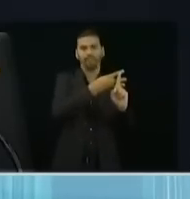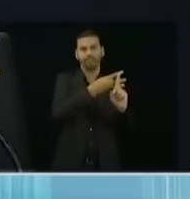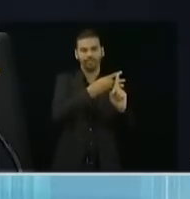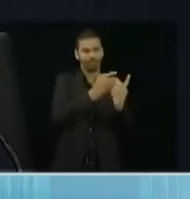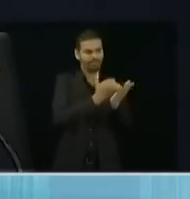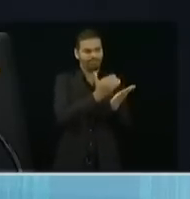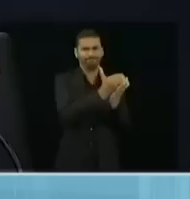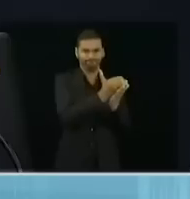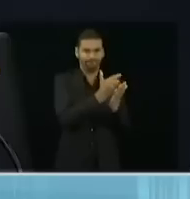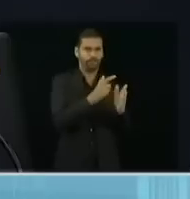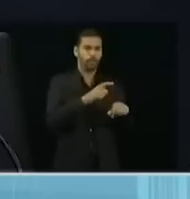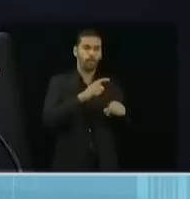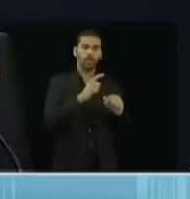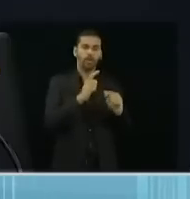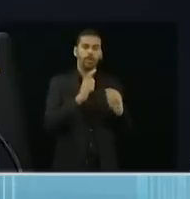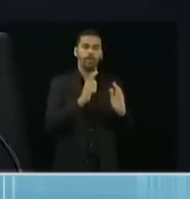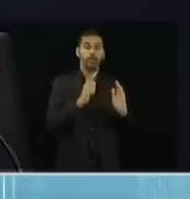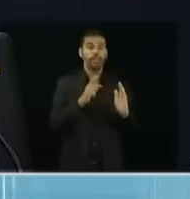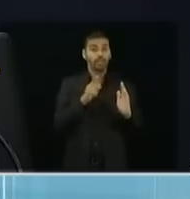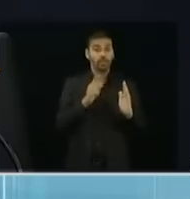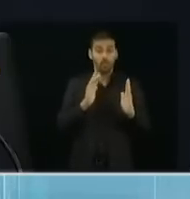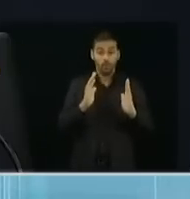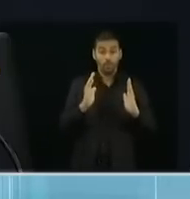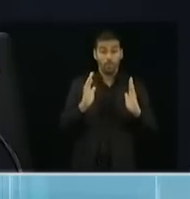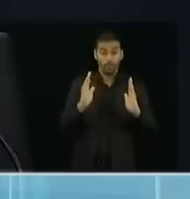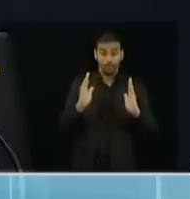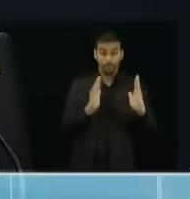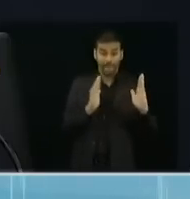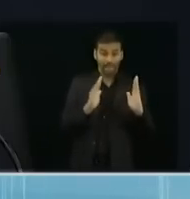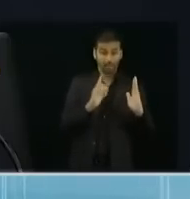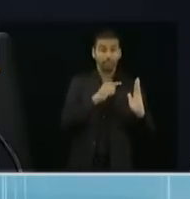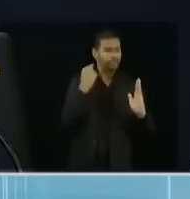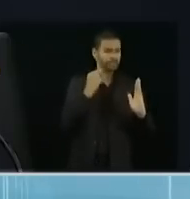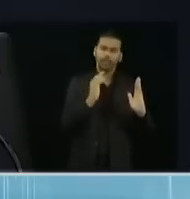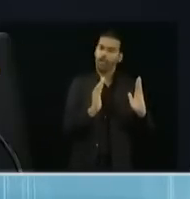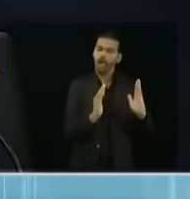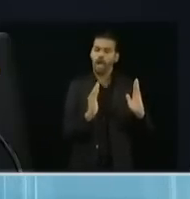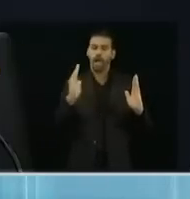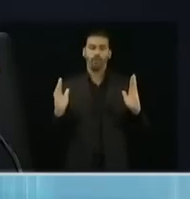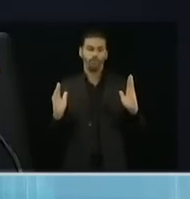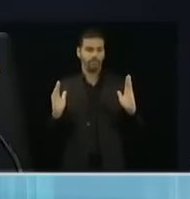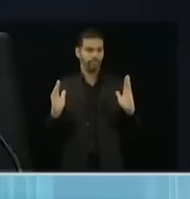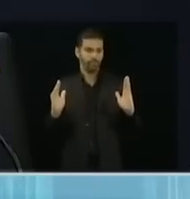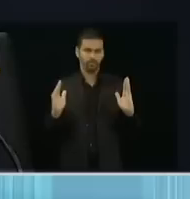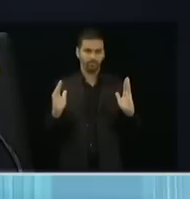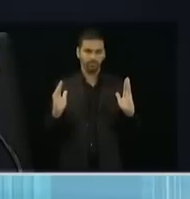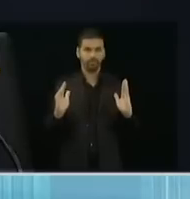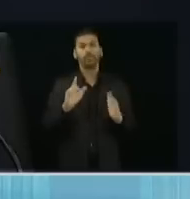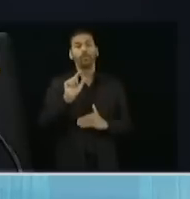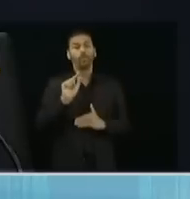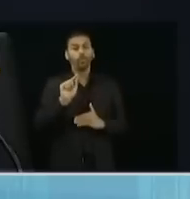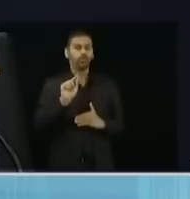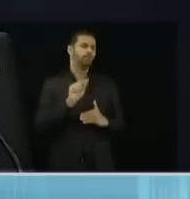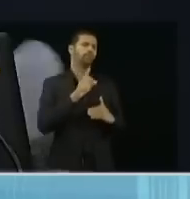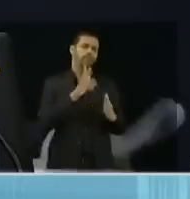um resultado da Polícia Federal sobre uma análise em relação a esse documento que foi localizado. Durante